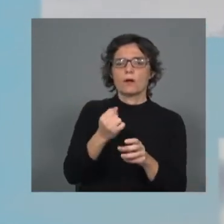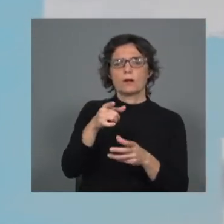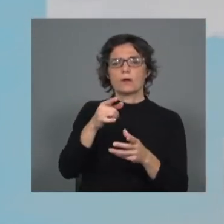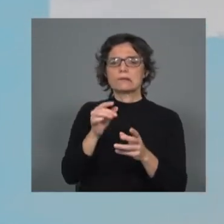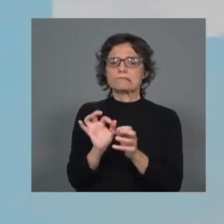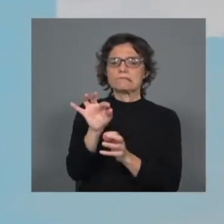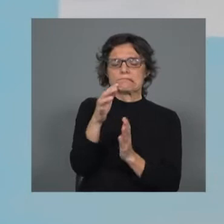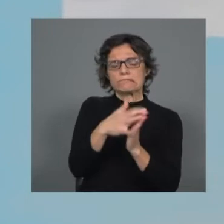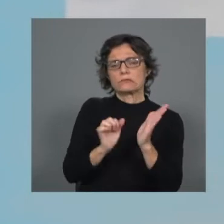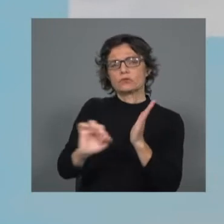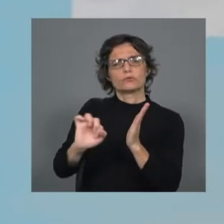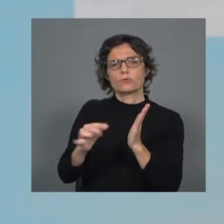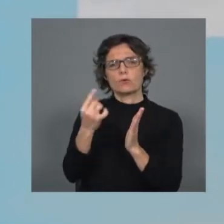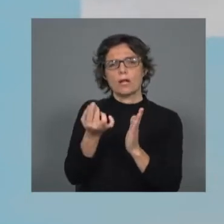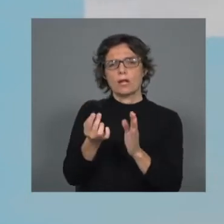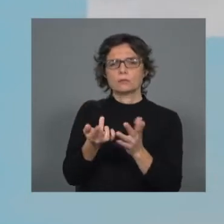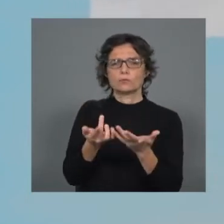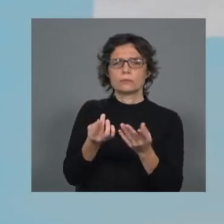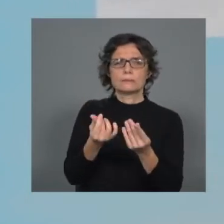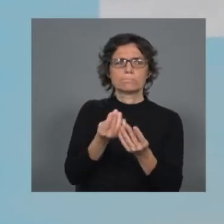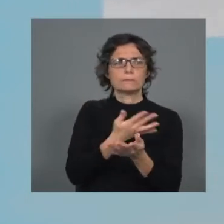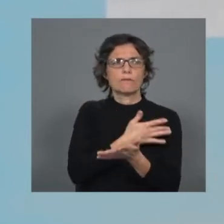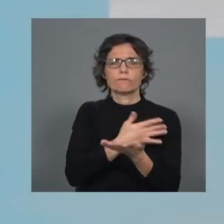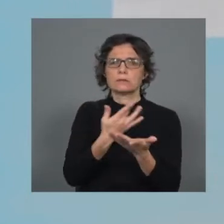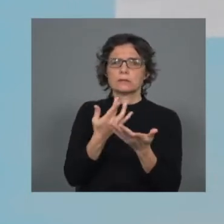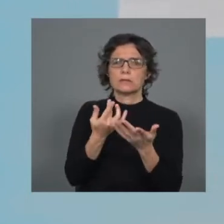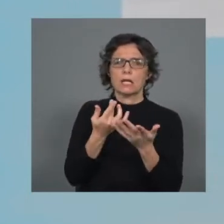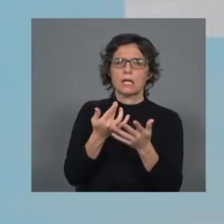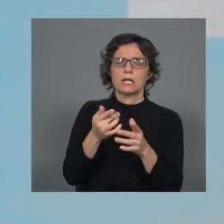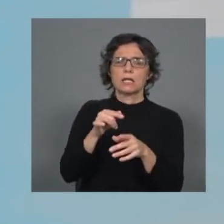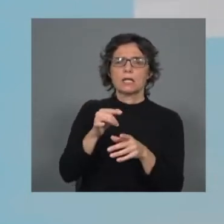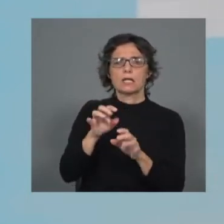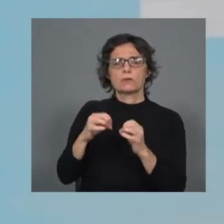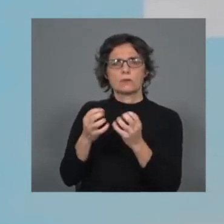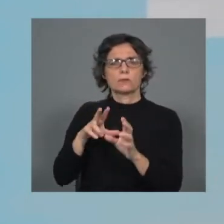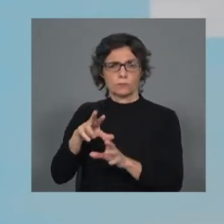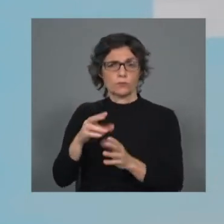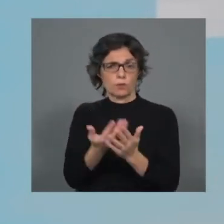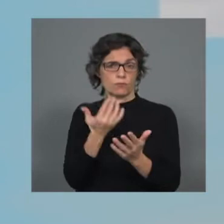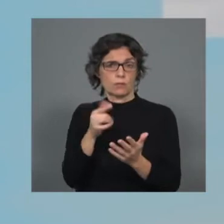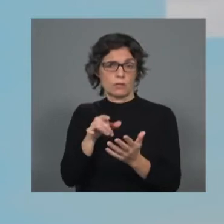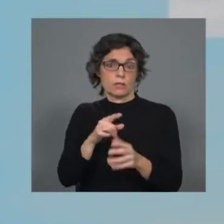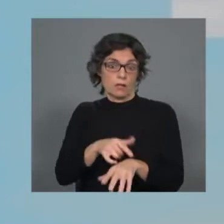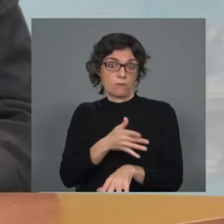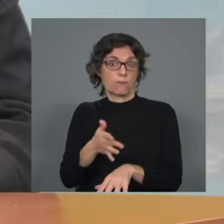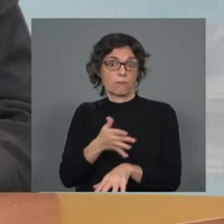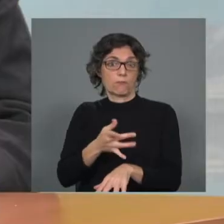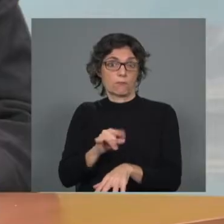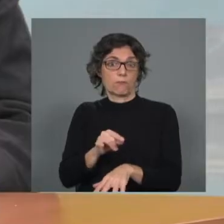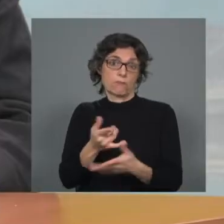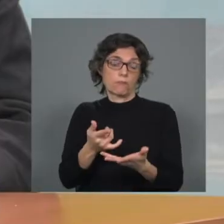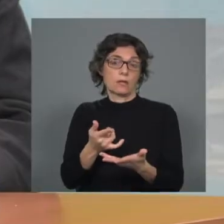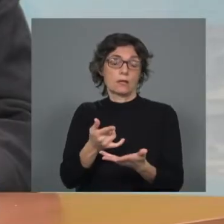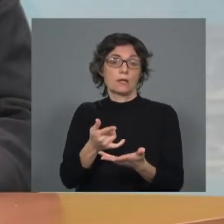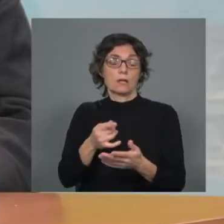algumas fragilidades na nossa própria sociedade portuguesa, tendo em conta também o período em que estamos, a pouco tempo de um